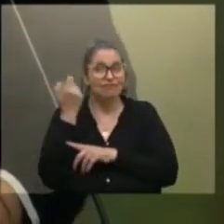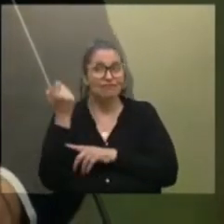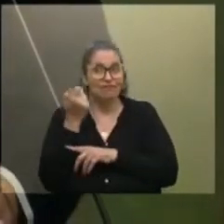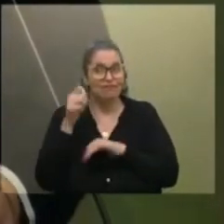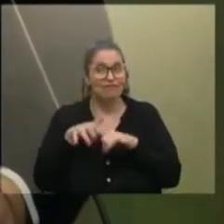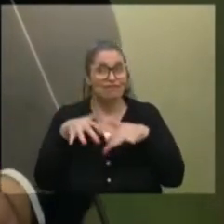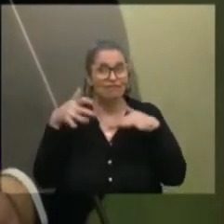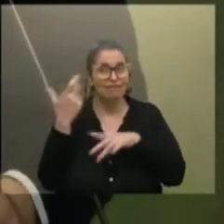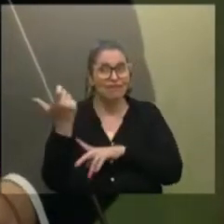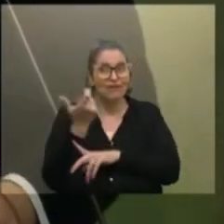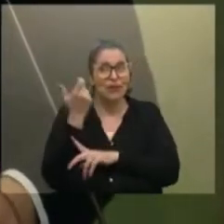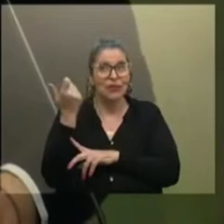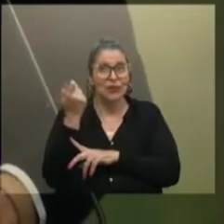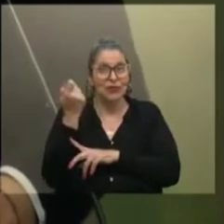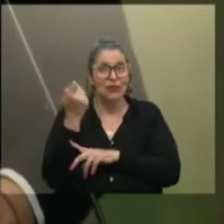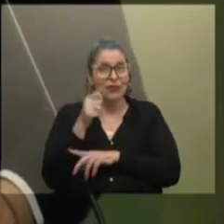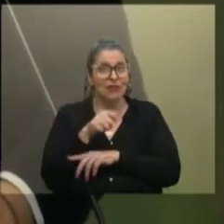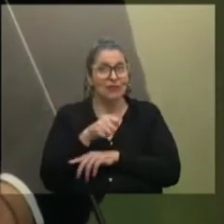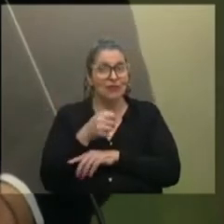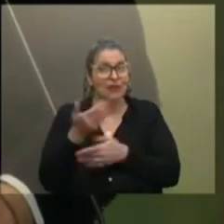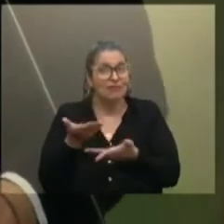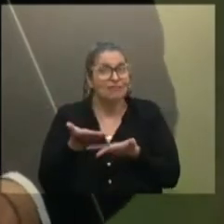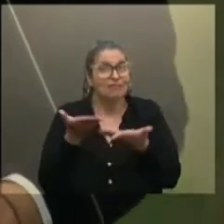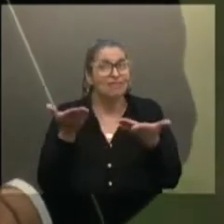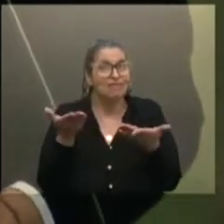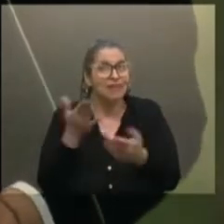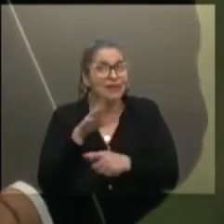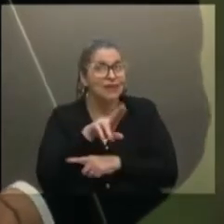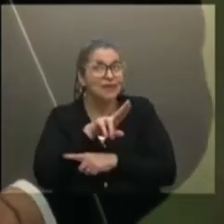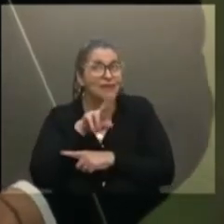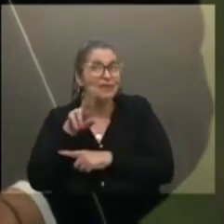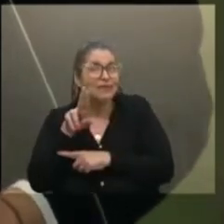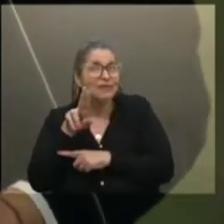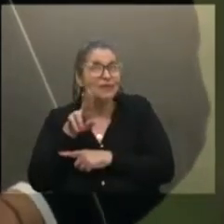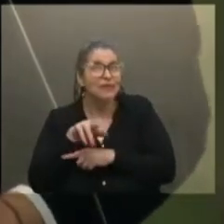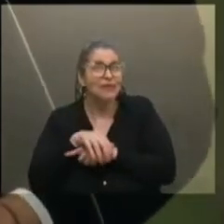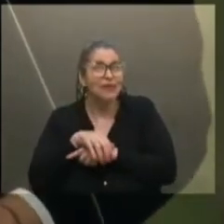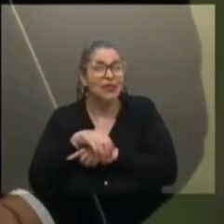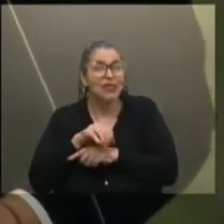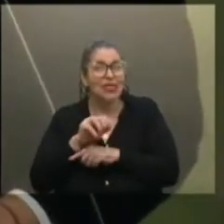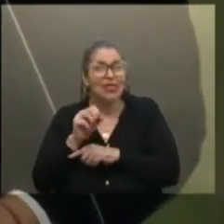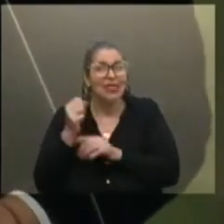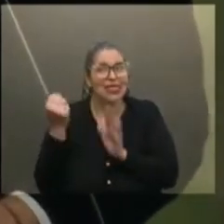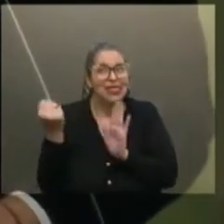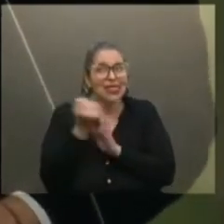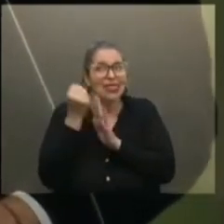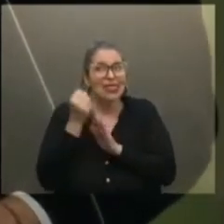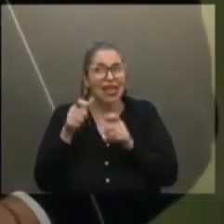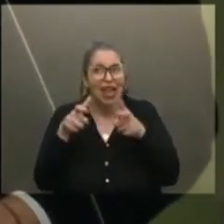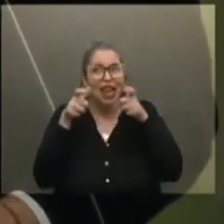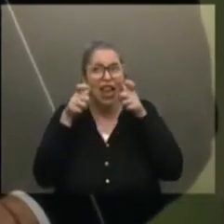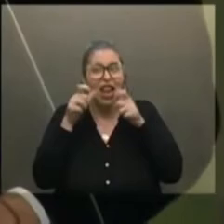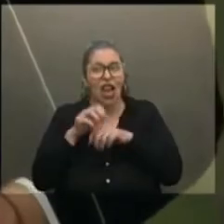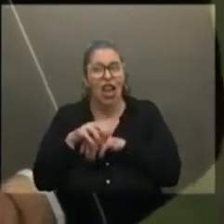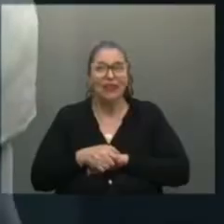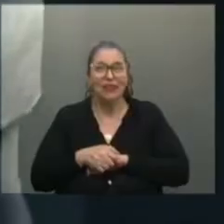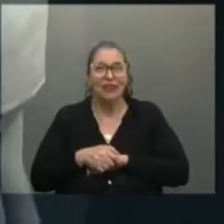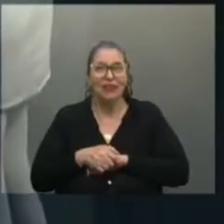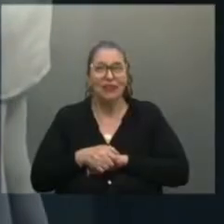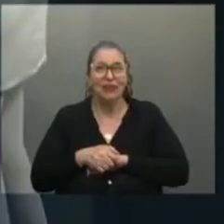Legislativa Mostra Gaúcha de Curtas. Dirigido por Frederico Restori, o curta levou o prêmio de melhor filme e também de melhor